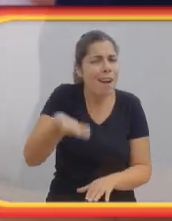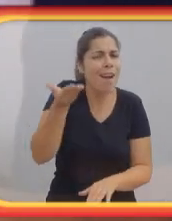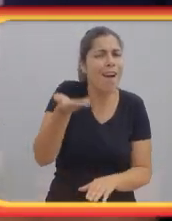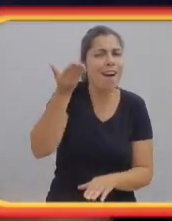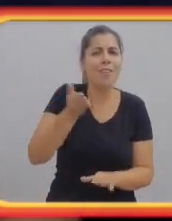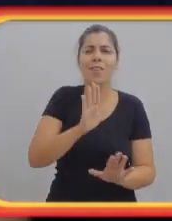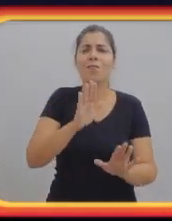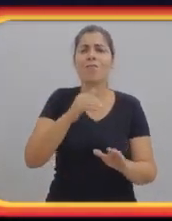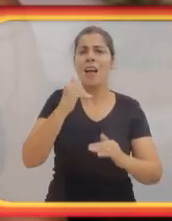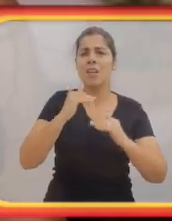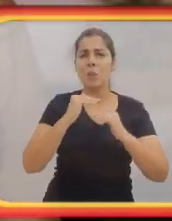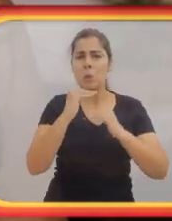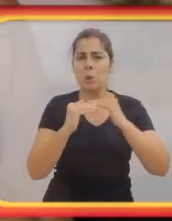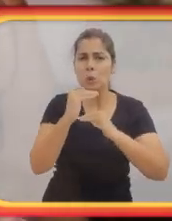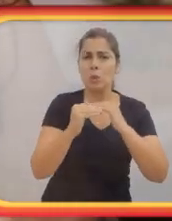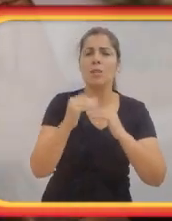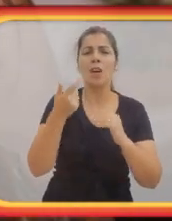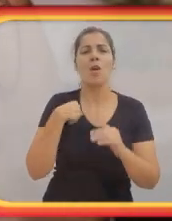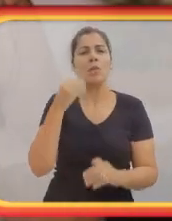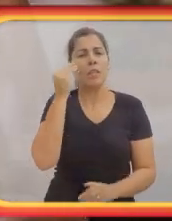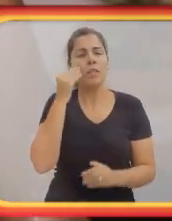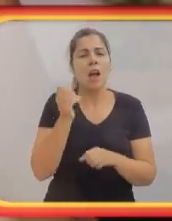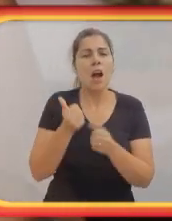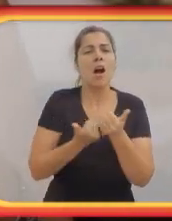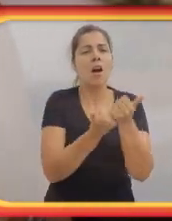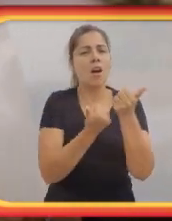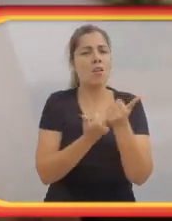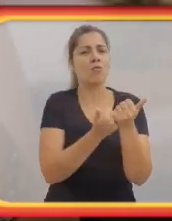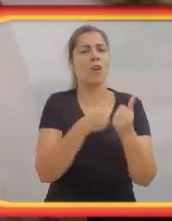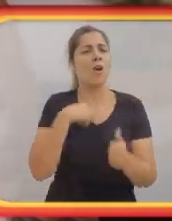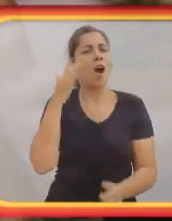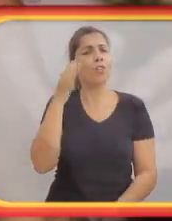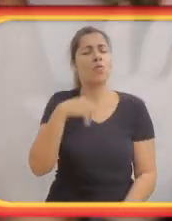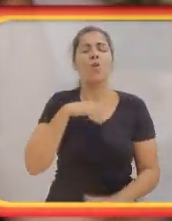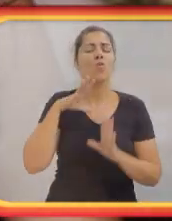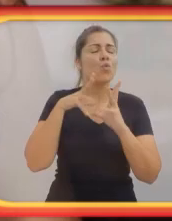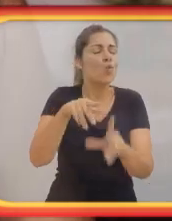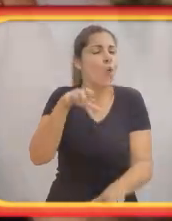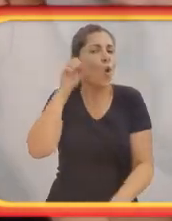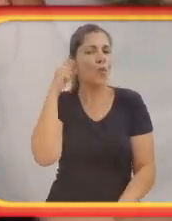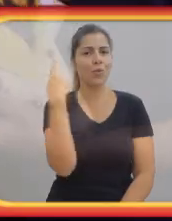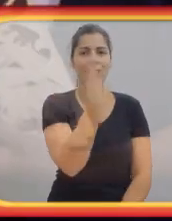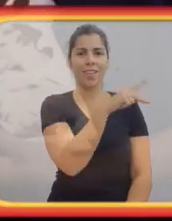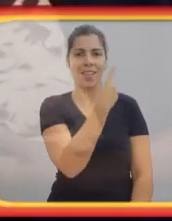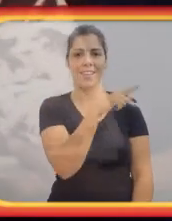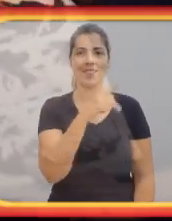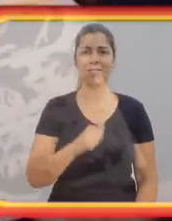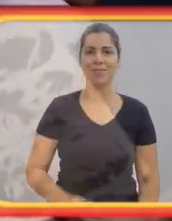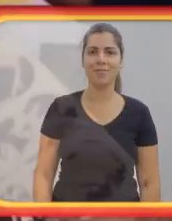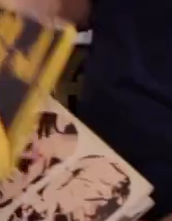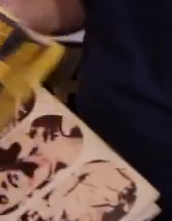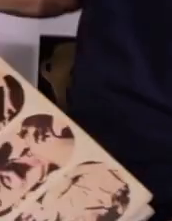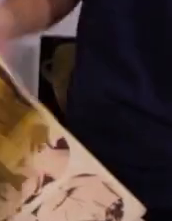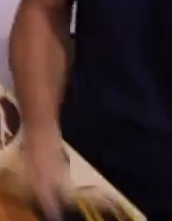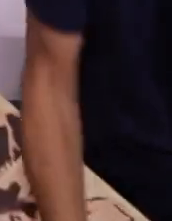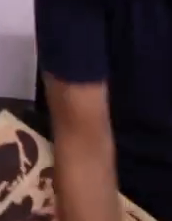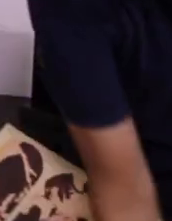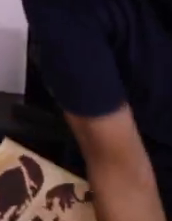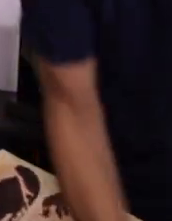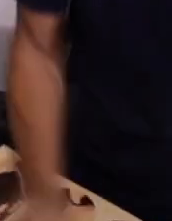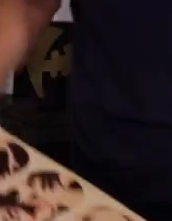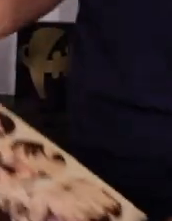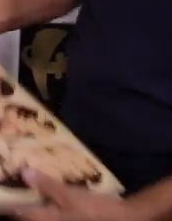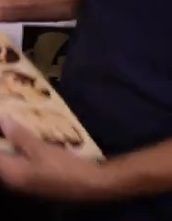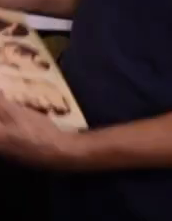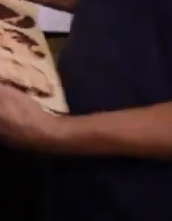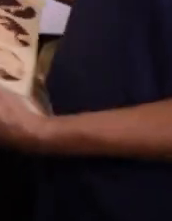tá trastejando. Então eu dou essa ajuda, e aí eu até acho que eu sou o outro ouvido dele, né? Joel segura alguns